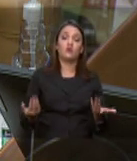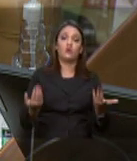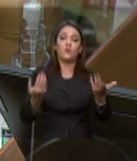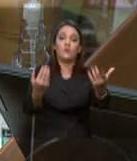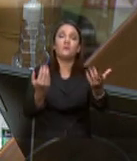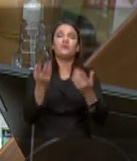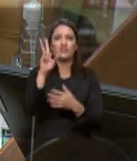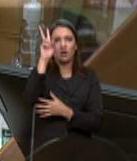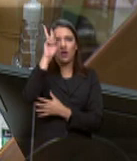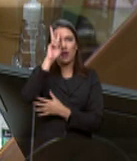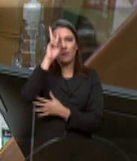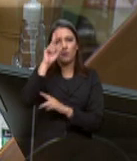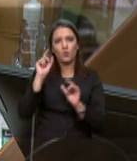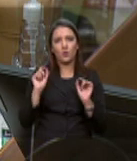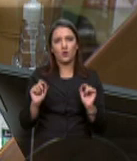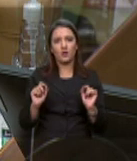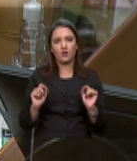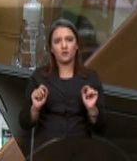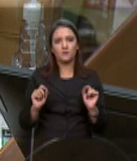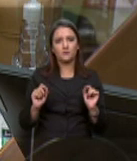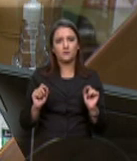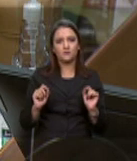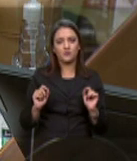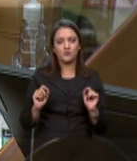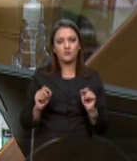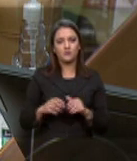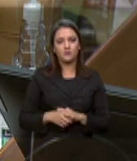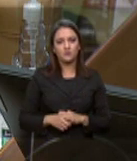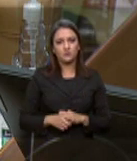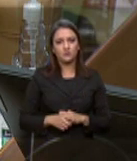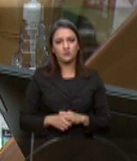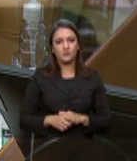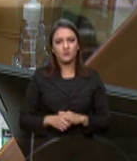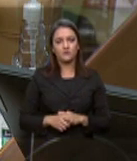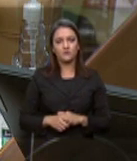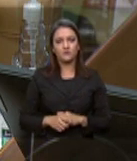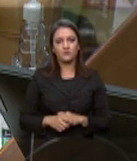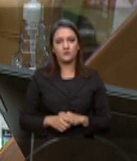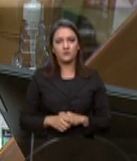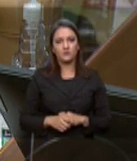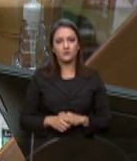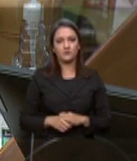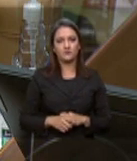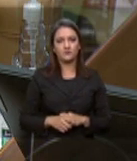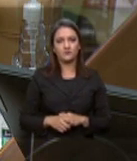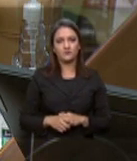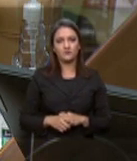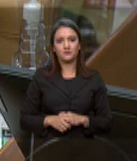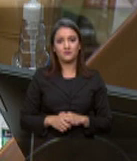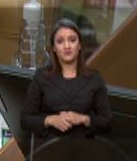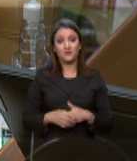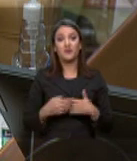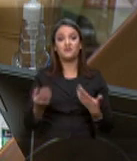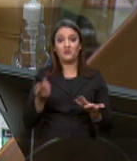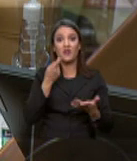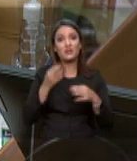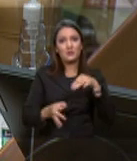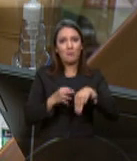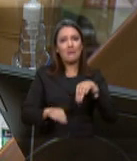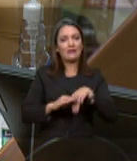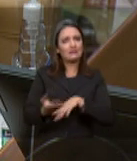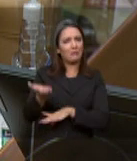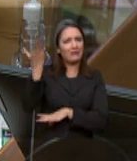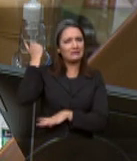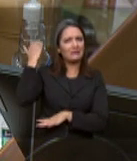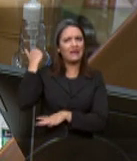me lembro que durante, como eu fiz referência a um dos ministros das primeiras composições